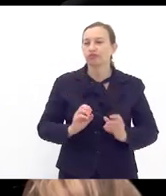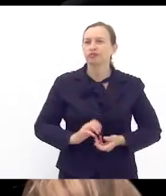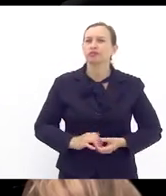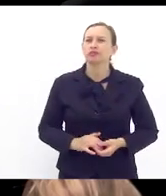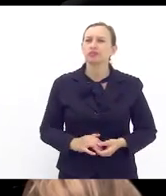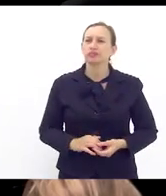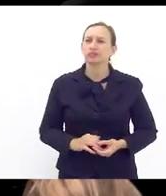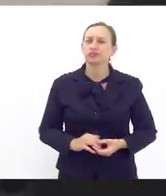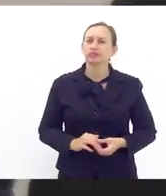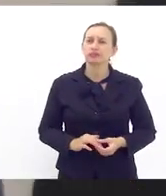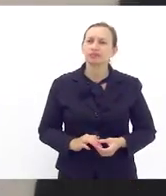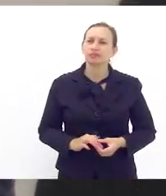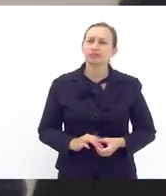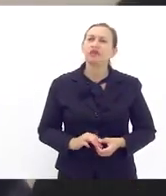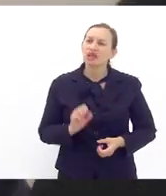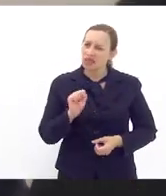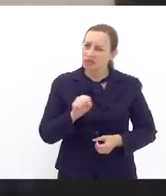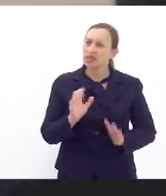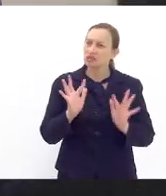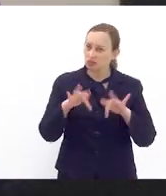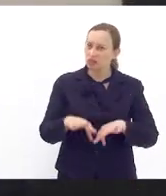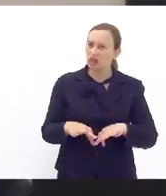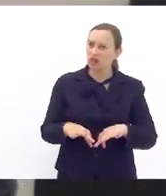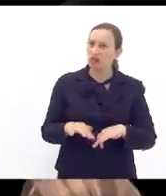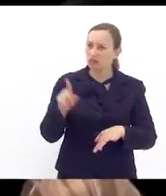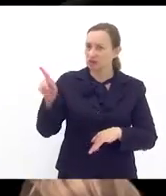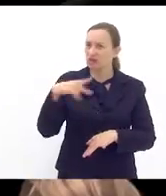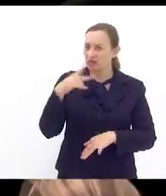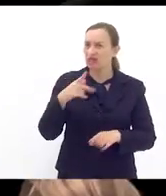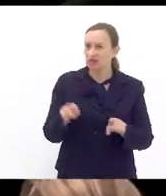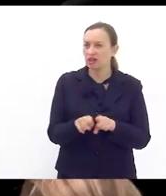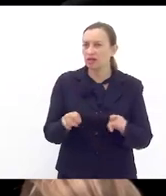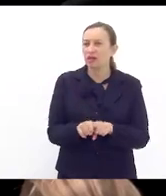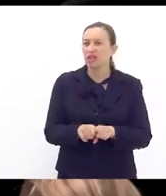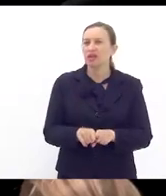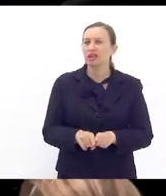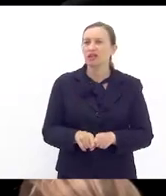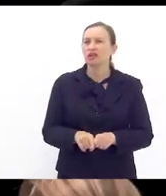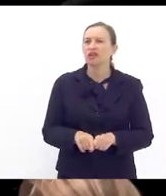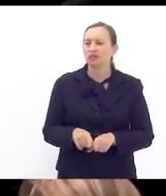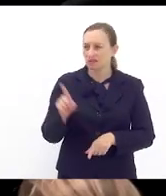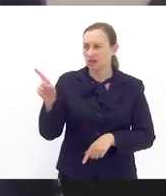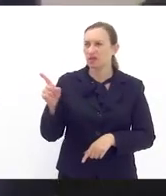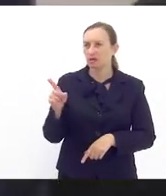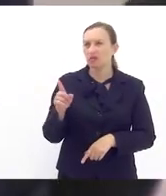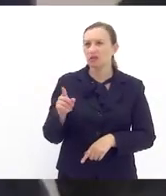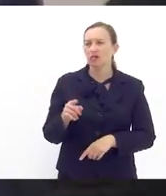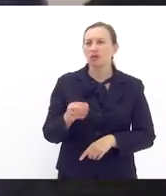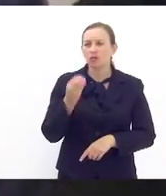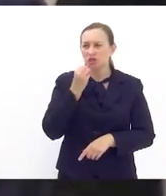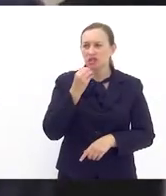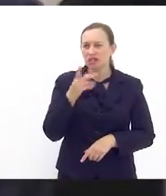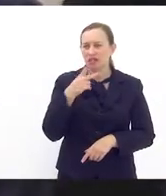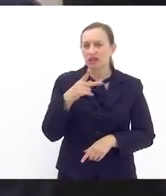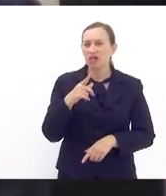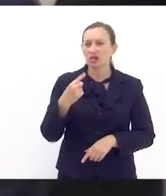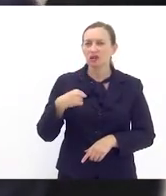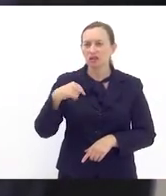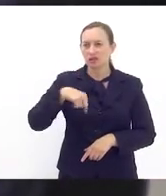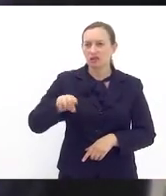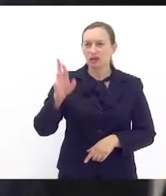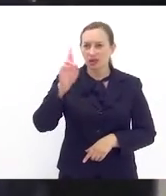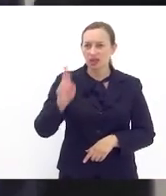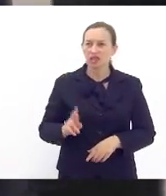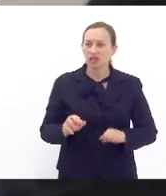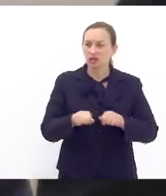sim eu vou terminar para você poder falar urgentemente prioridade você vai a Resende tem um shopping